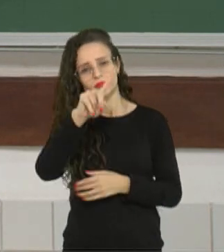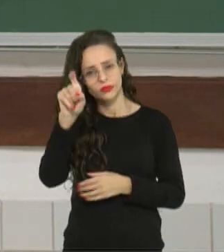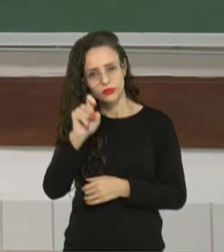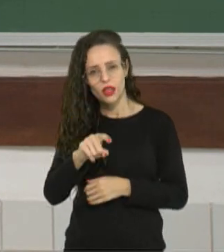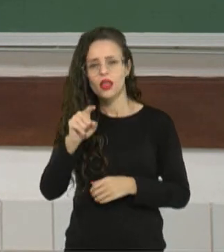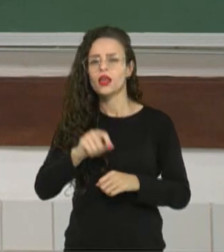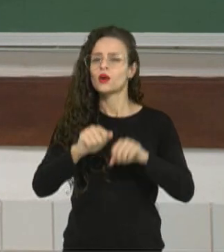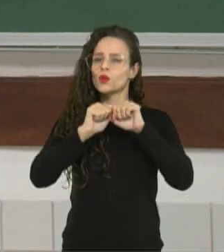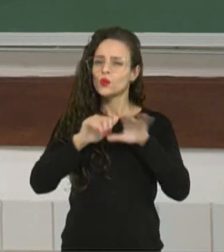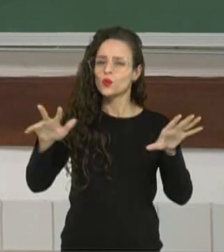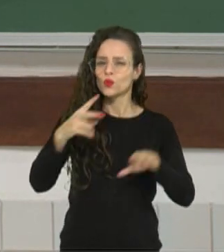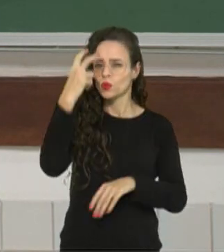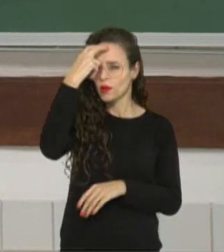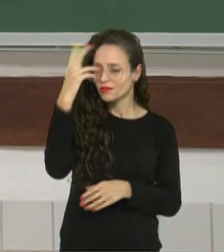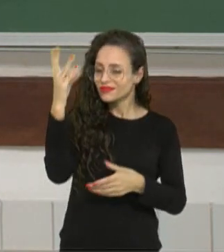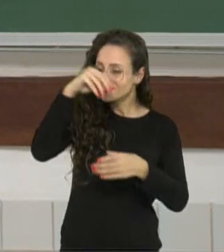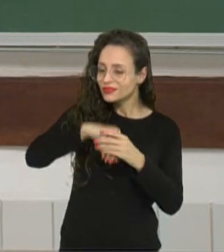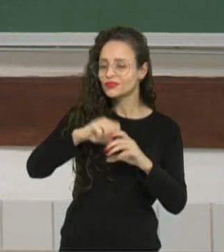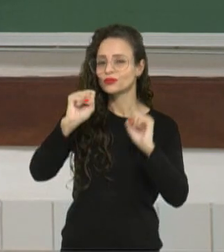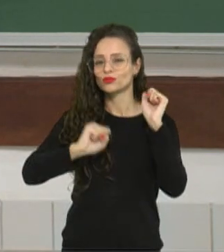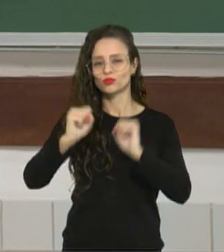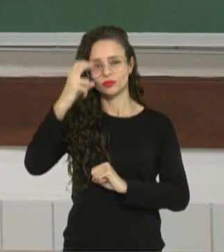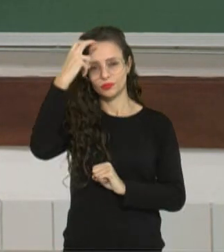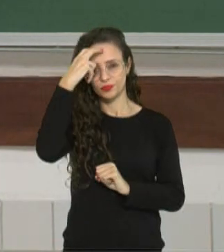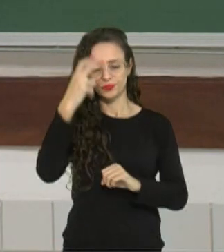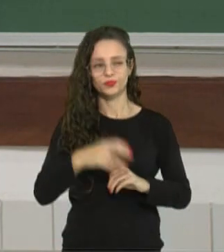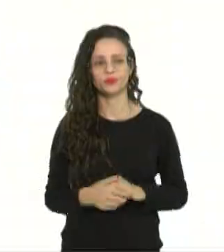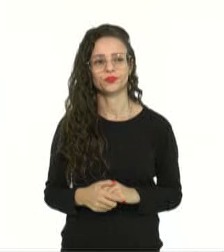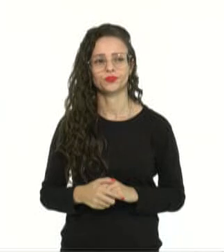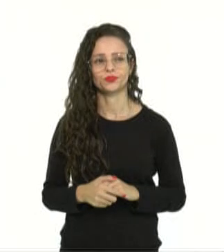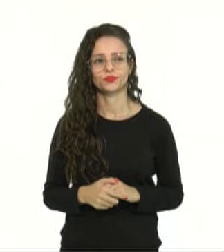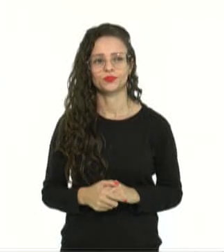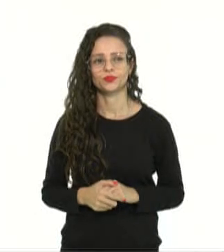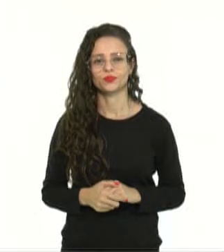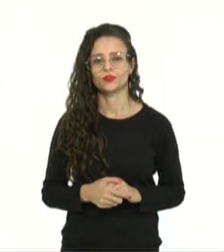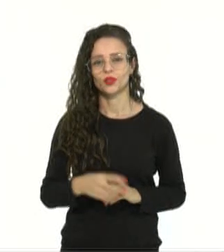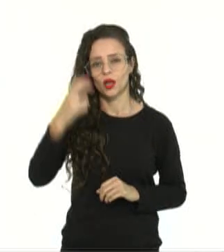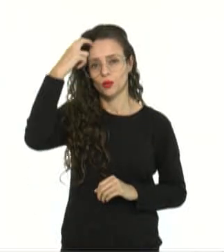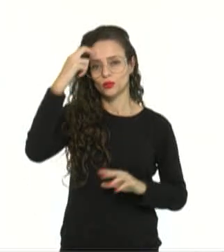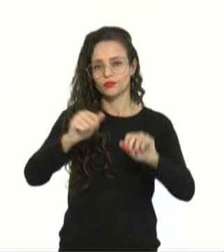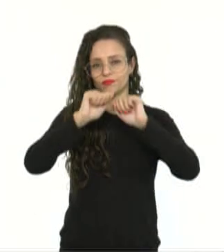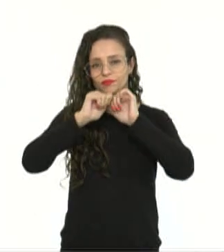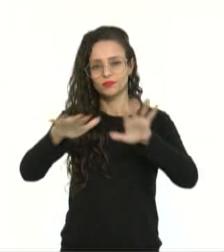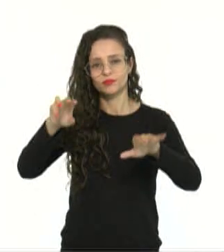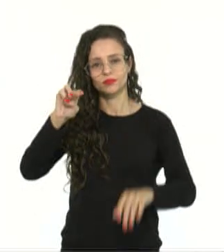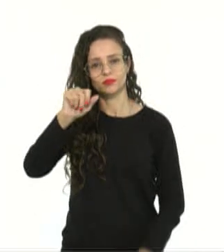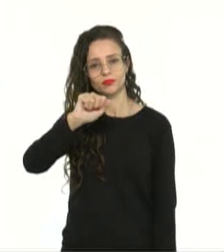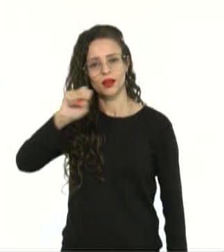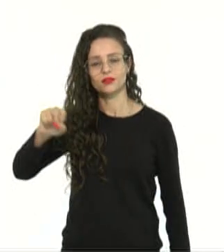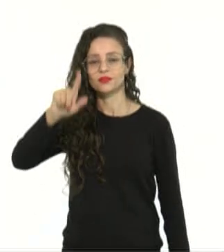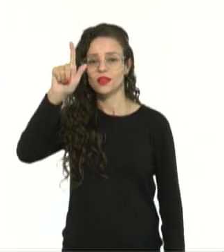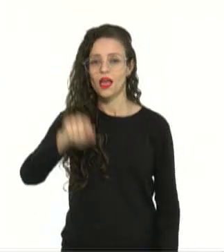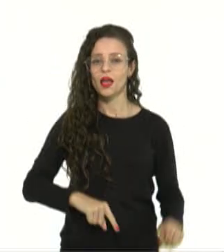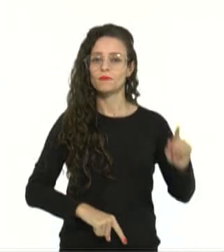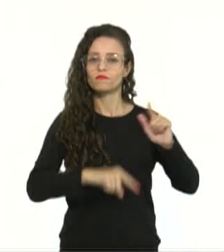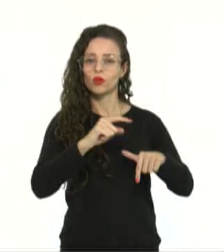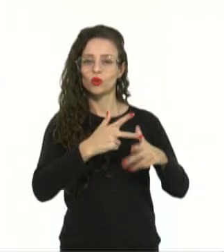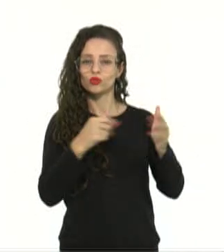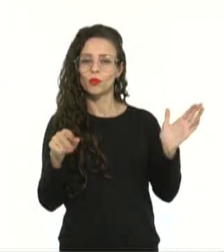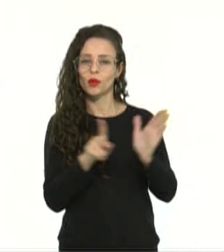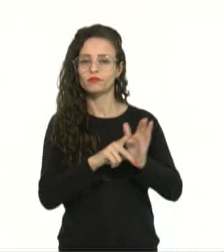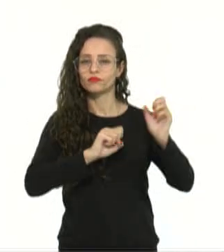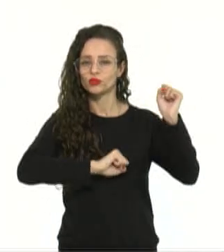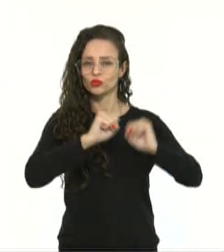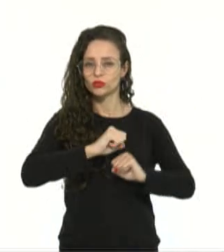massa, que é parte da indústria cultural. Então, olha lá. Cultura de massa, como um produto da indústria cultural, se